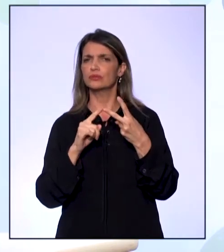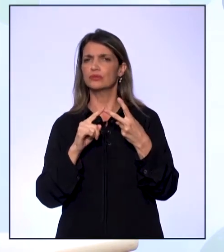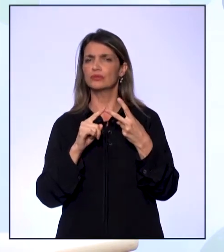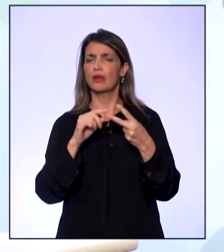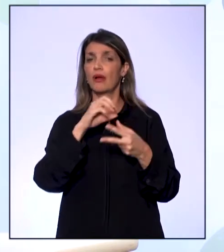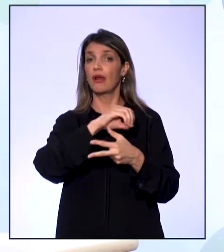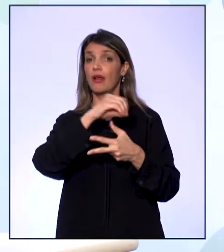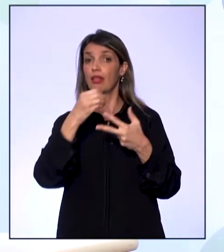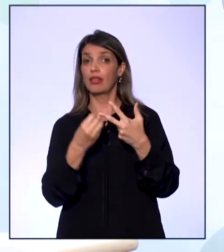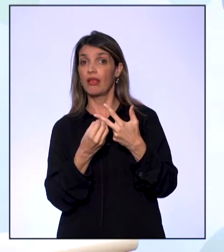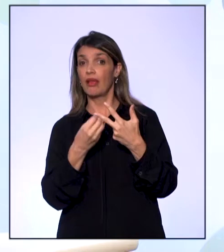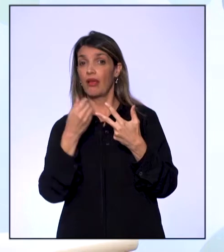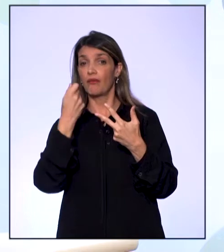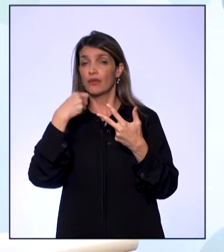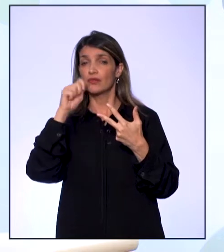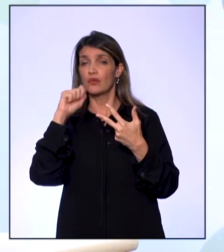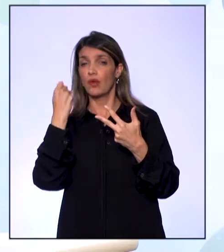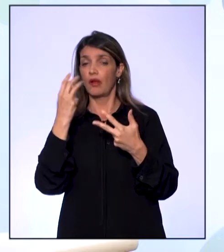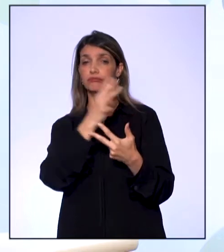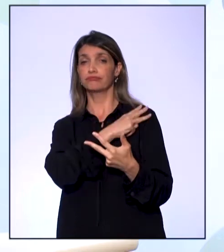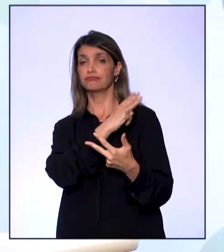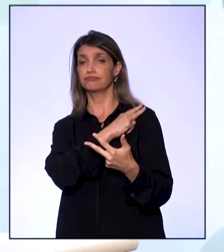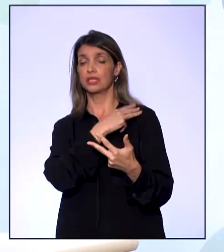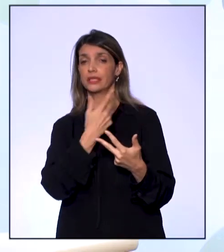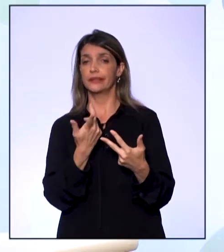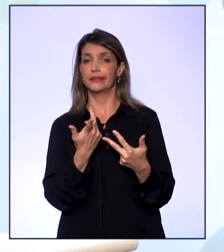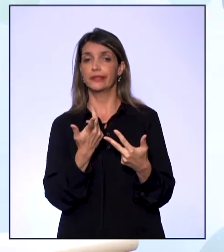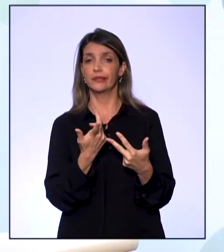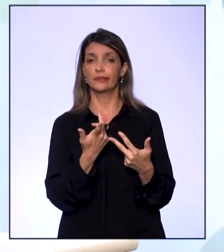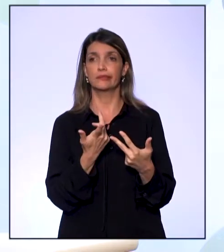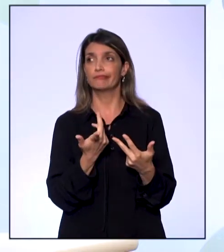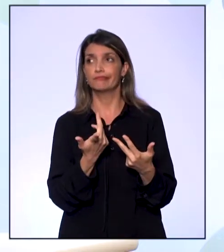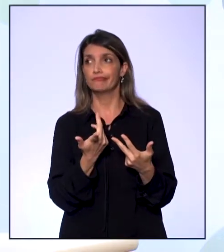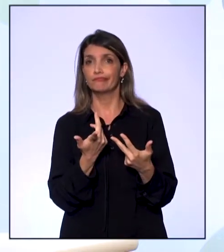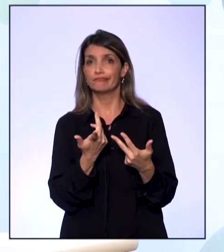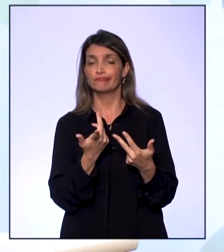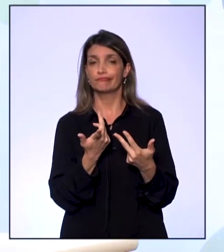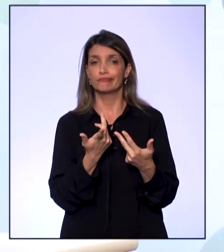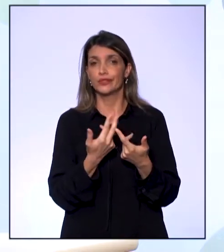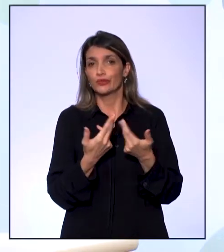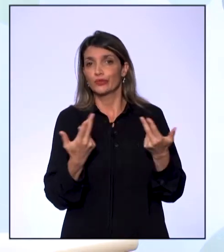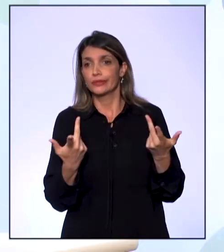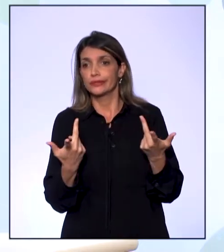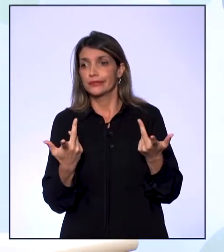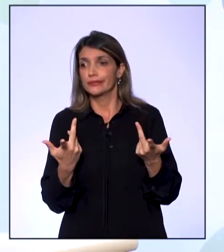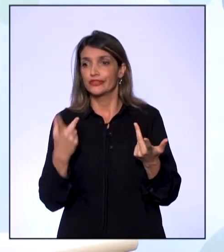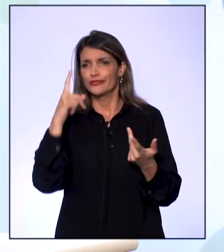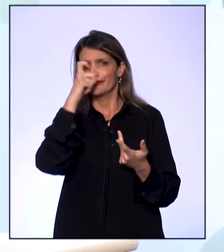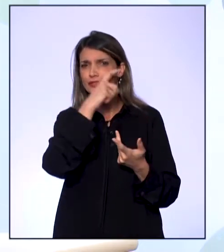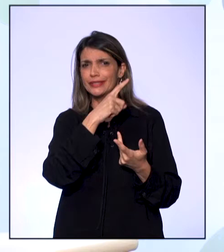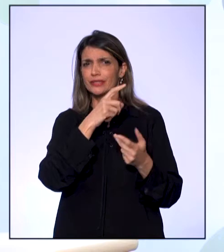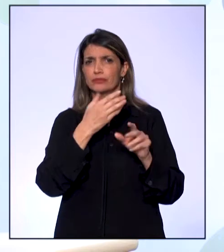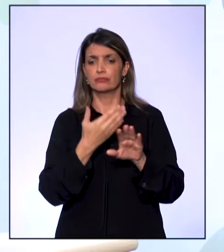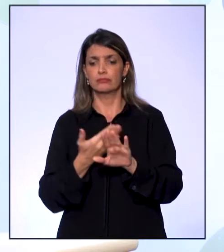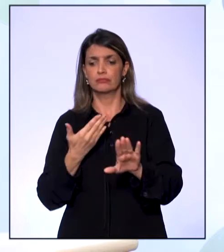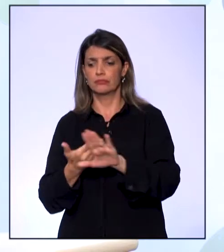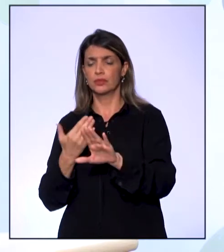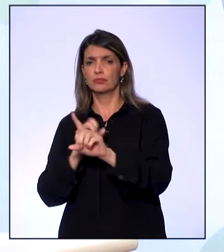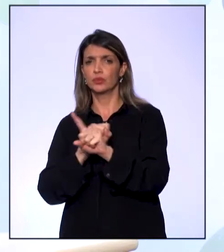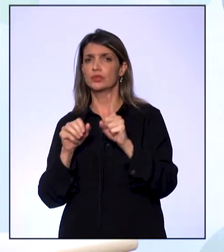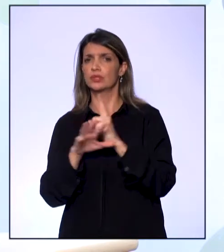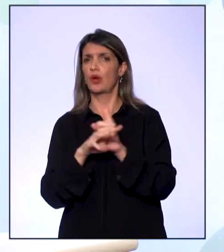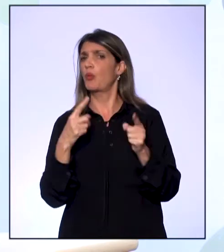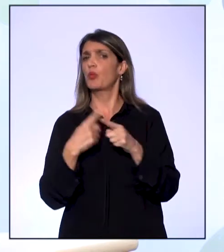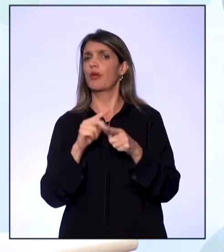do vestibular para quem é aluno da terceira série. Tem questões polêmicas que não são questões polêmicas, né? Por exemplo, você tem o isolamento social. Por que não